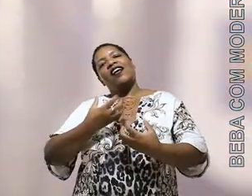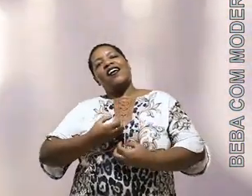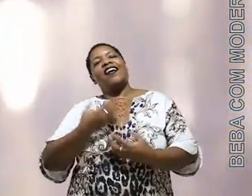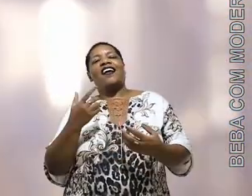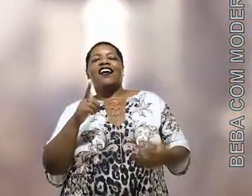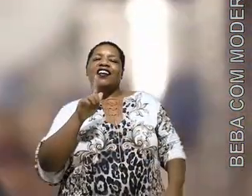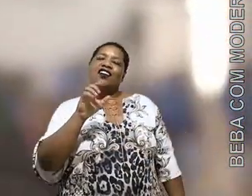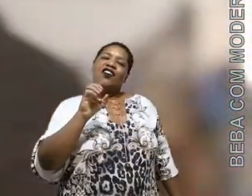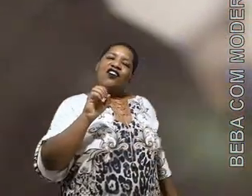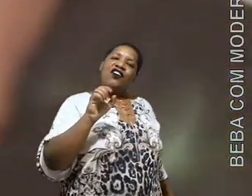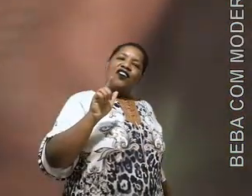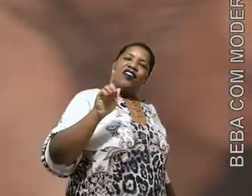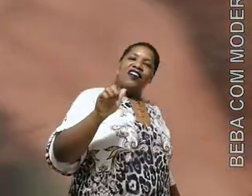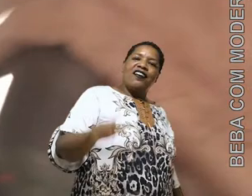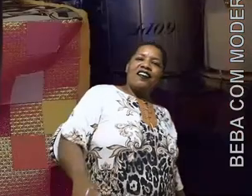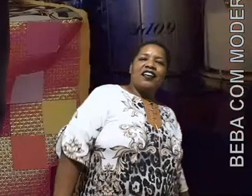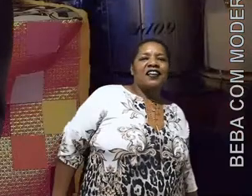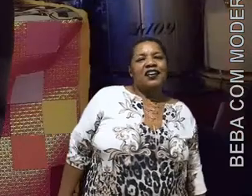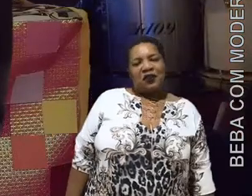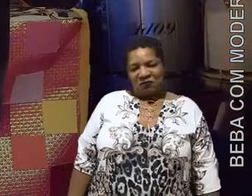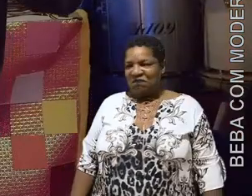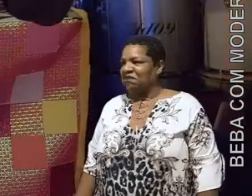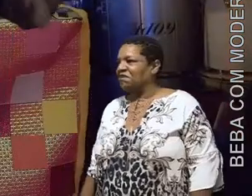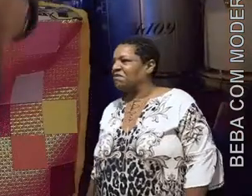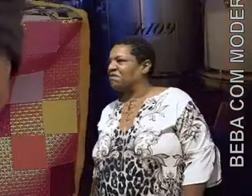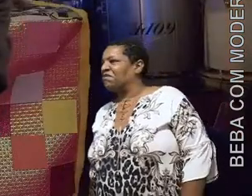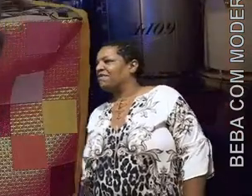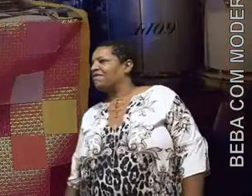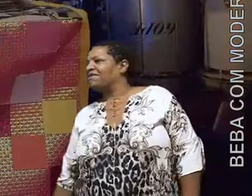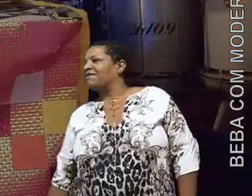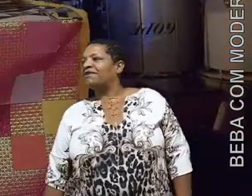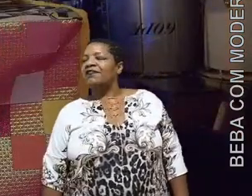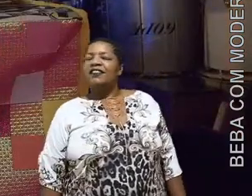completo com quem é